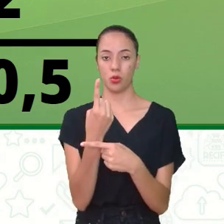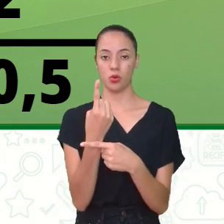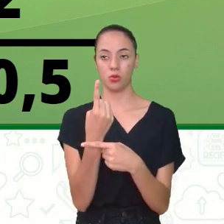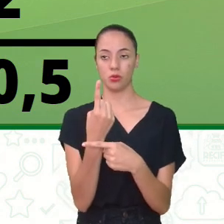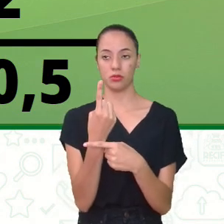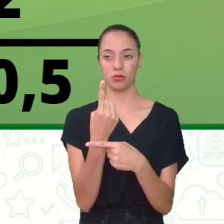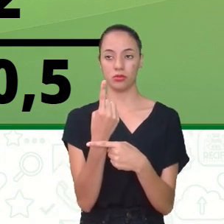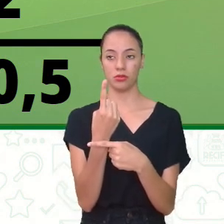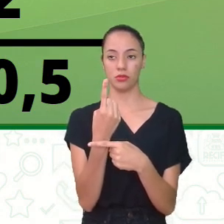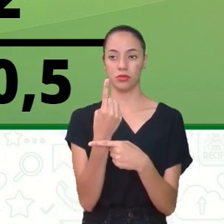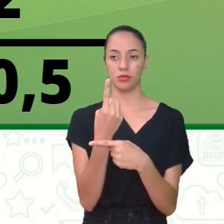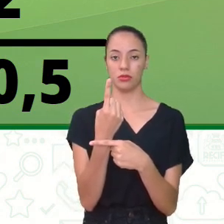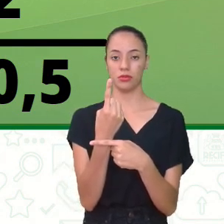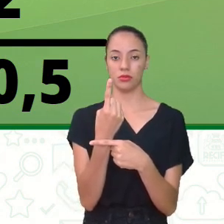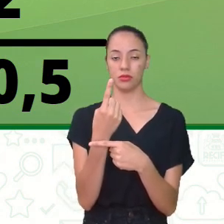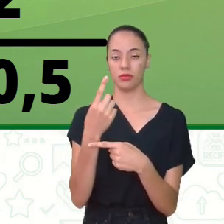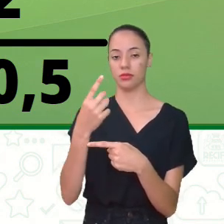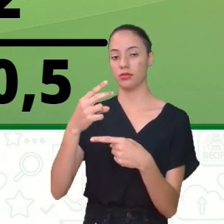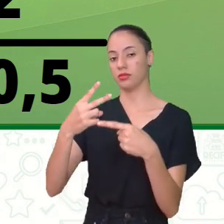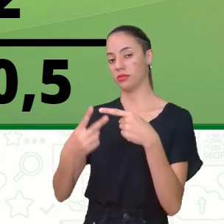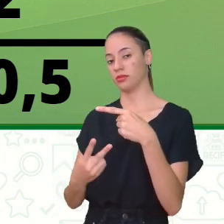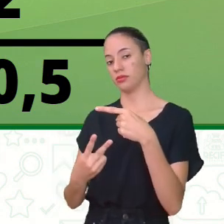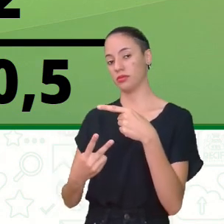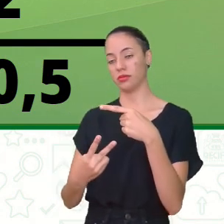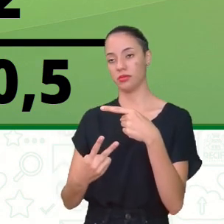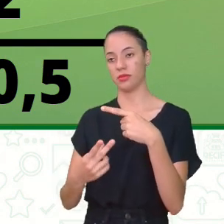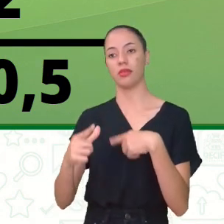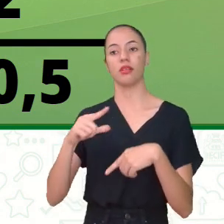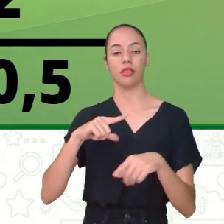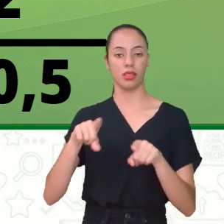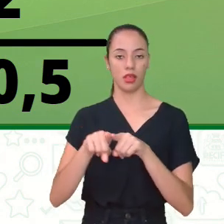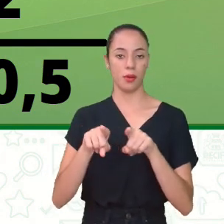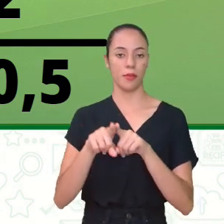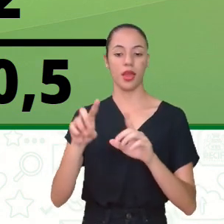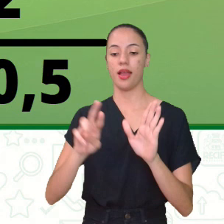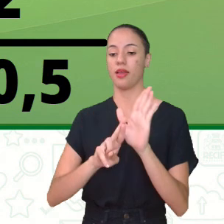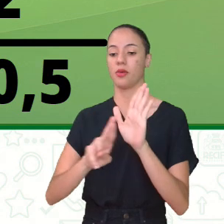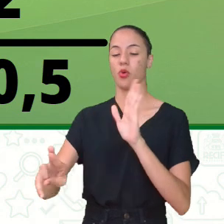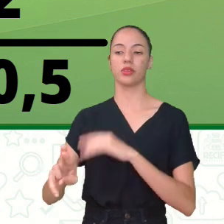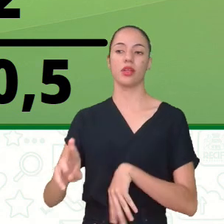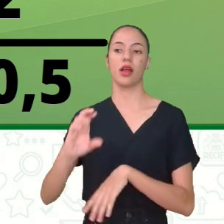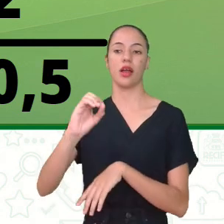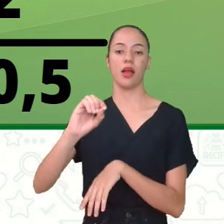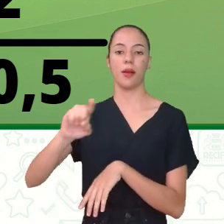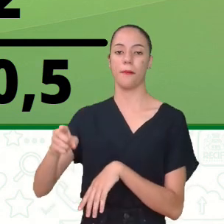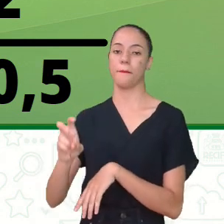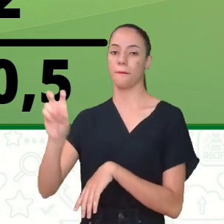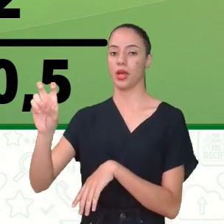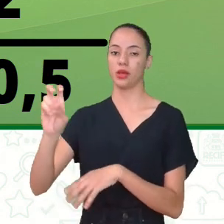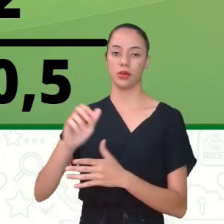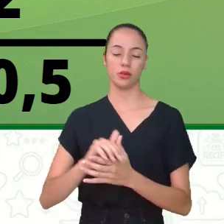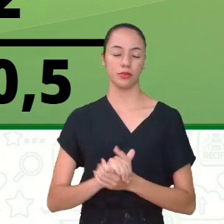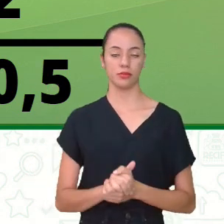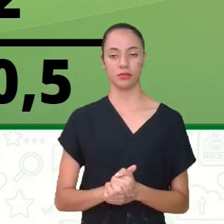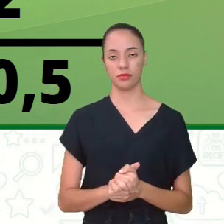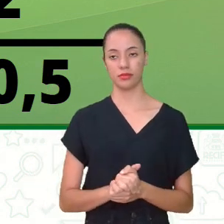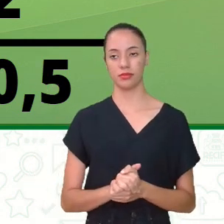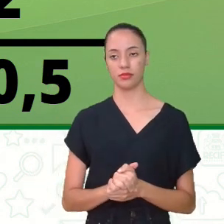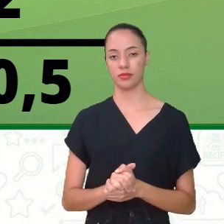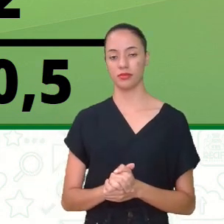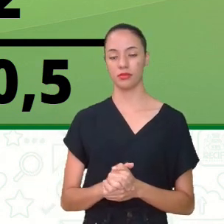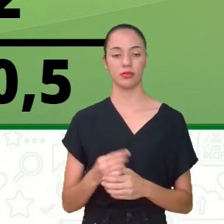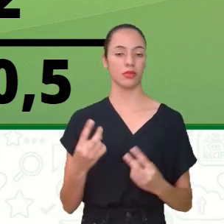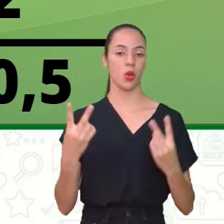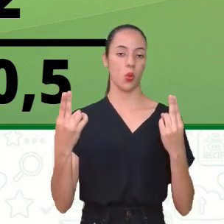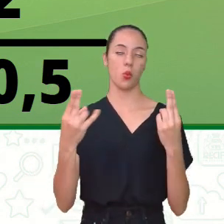1/2, eu vou ter também meio como resultado, certo? Ou seja, é o